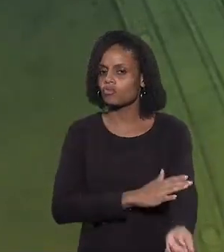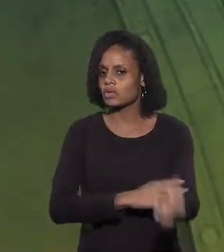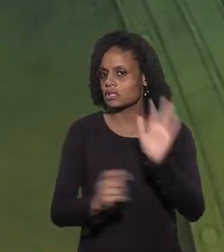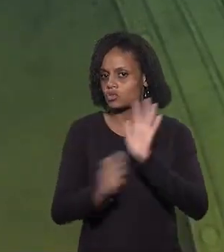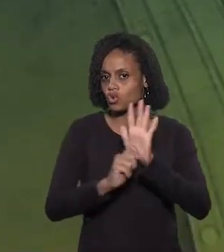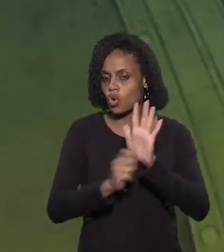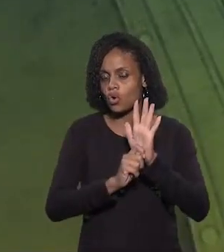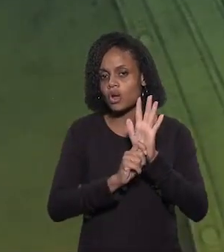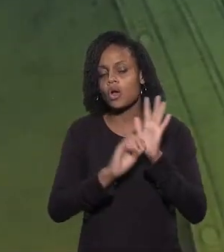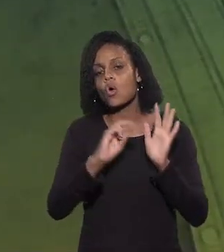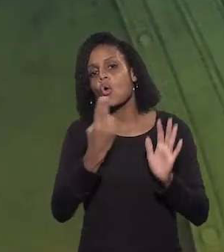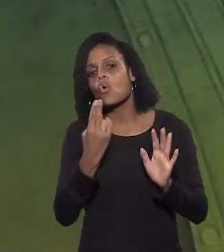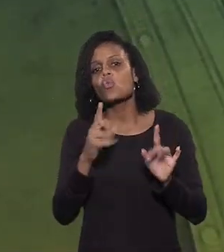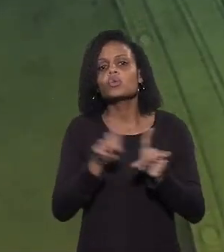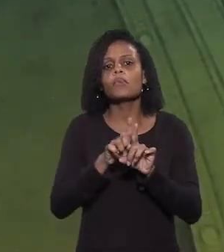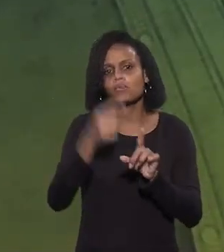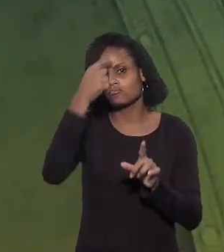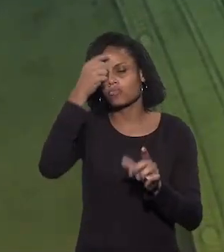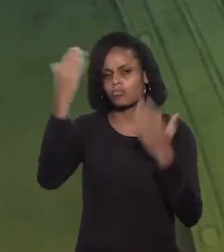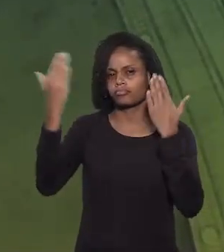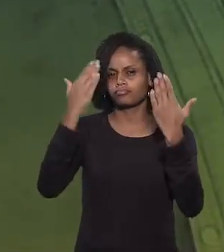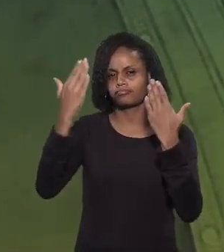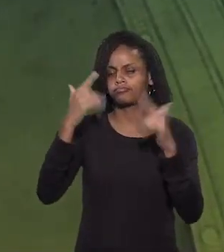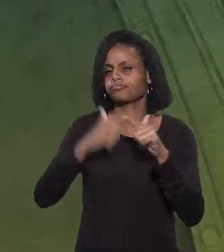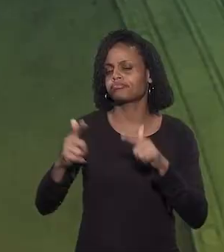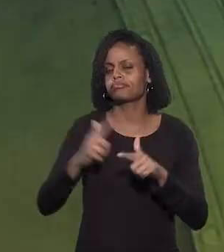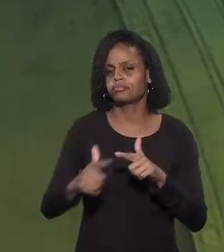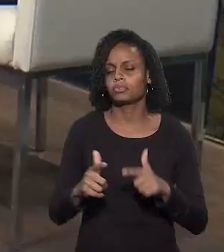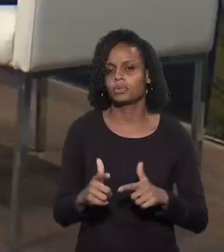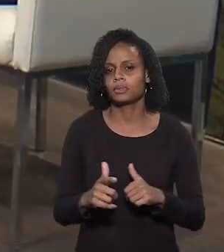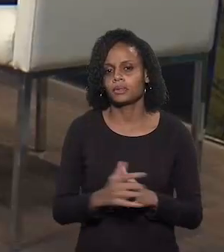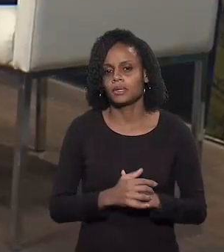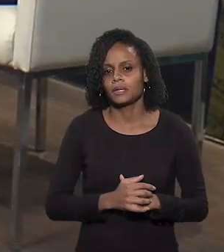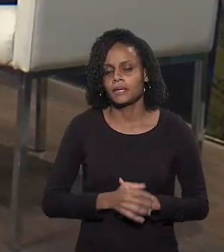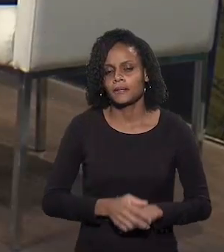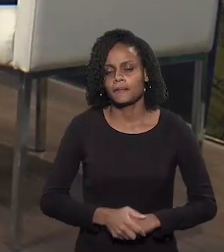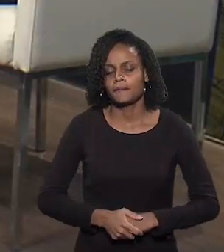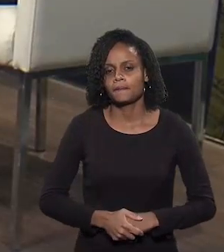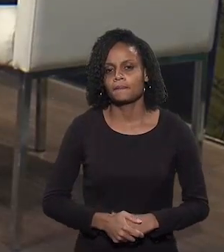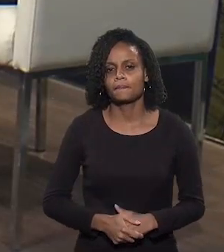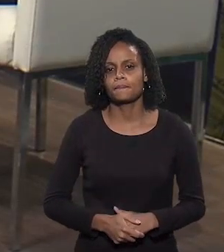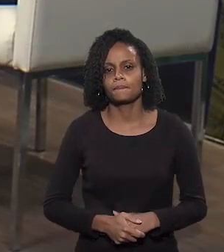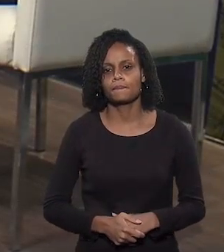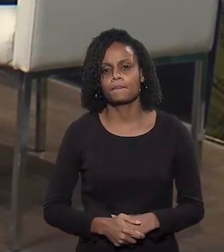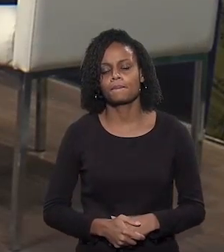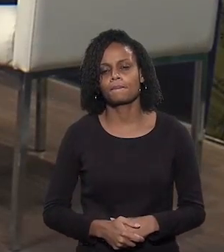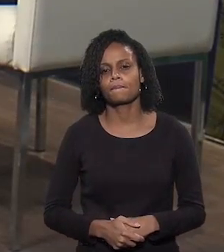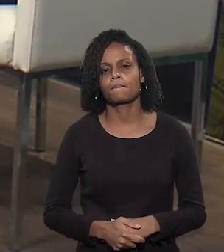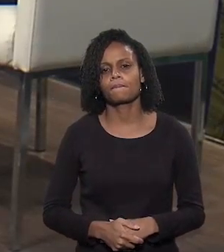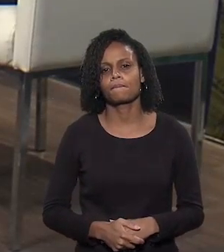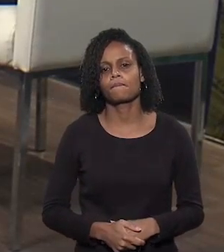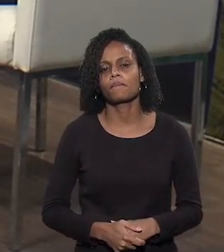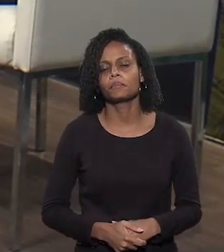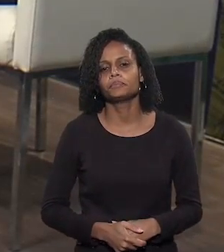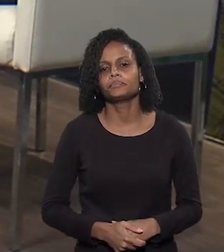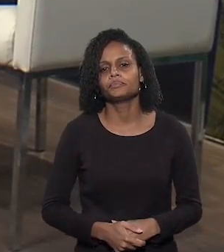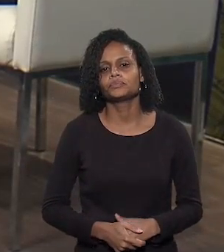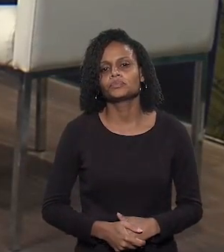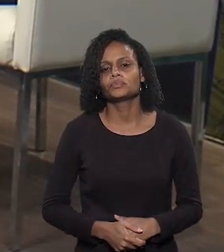dependentes químicos ou também pessoas com transtornos mentais? Então, O Alexandre pode explicar para a gente.